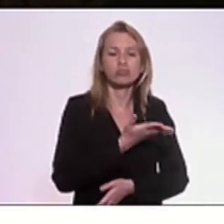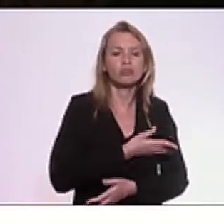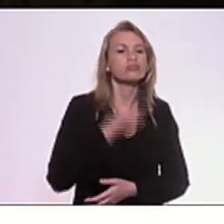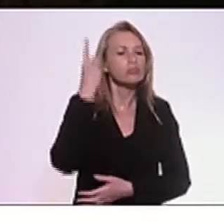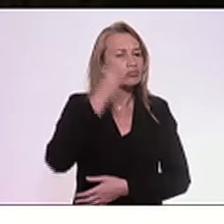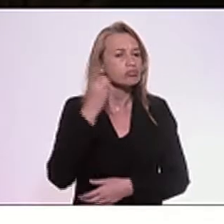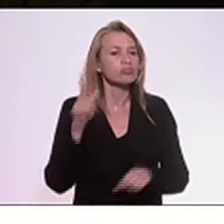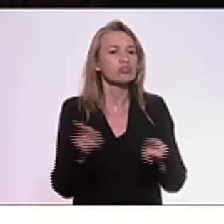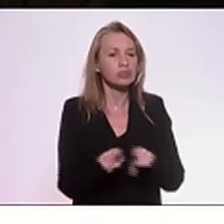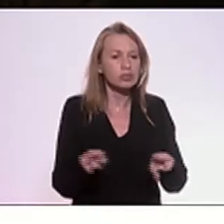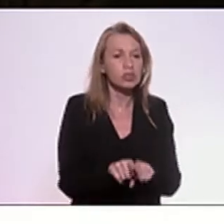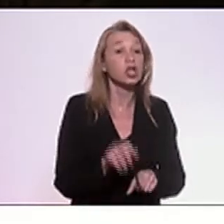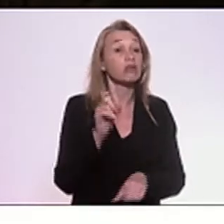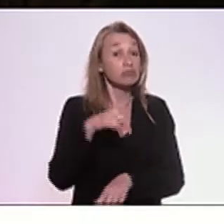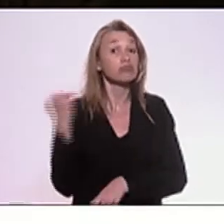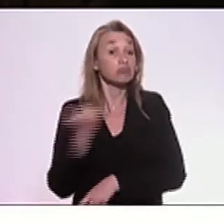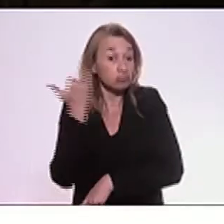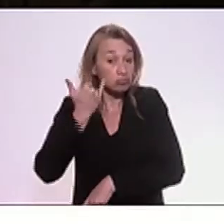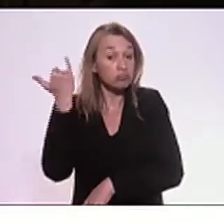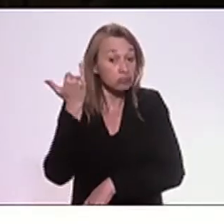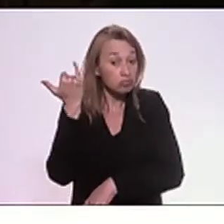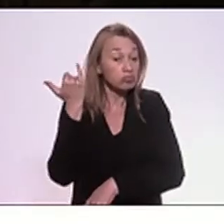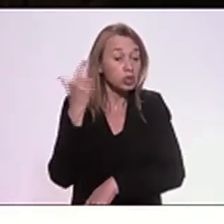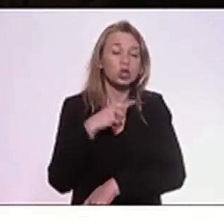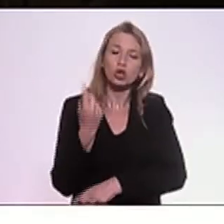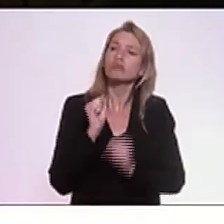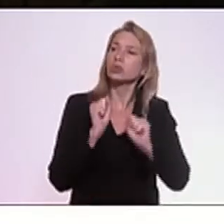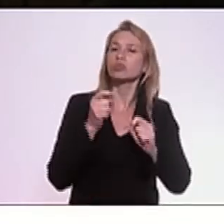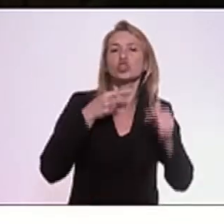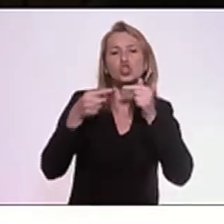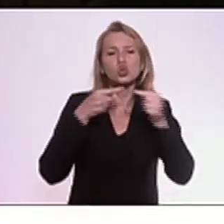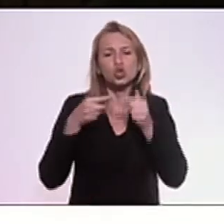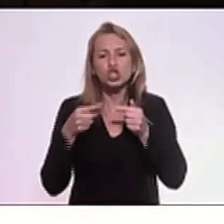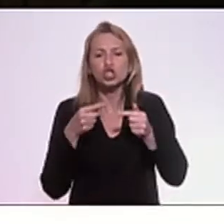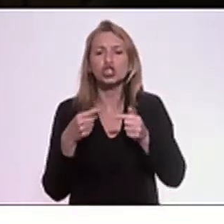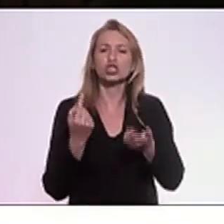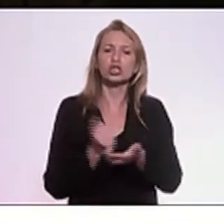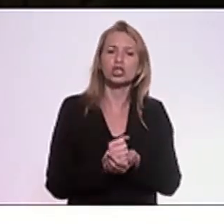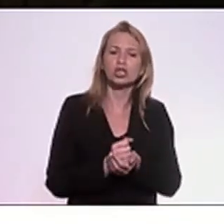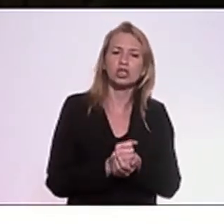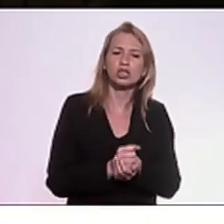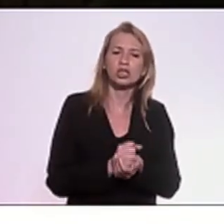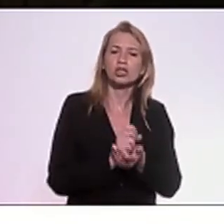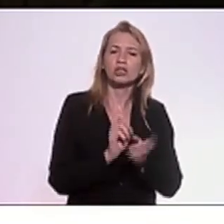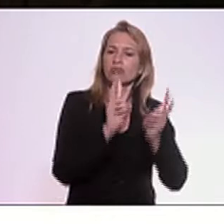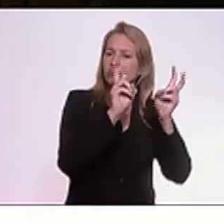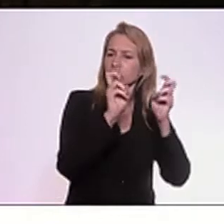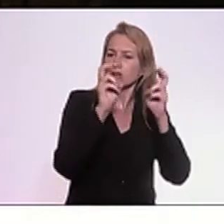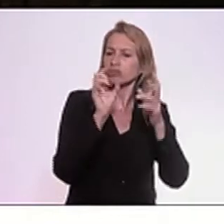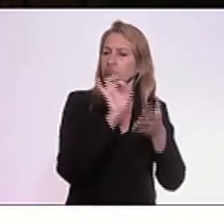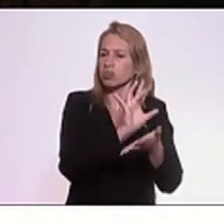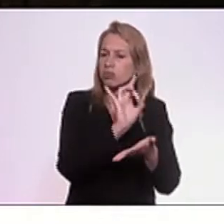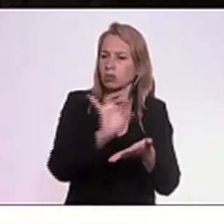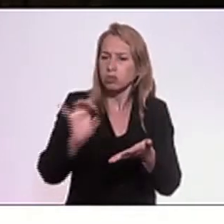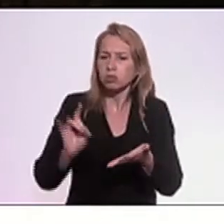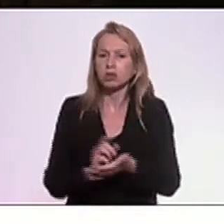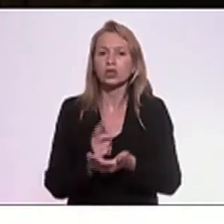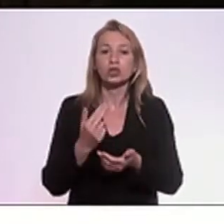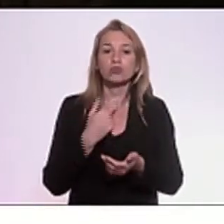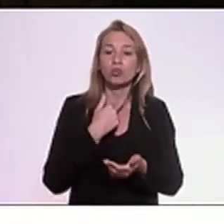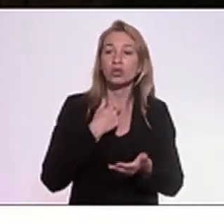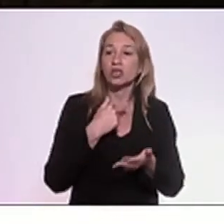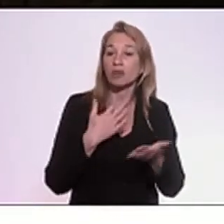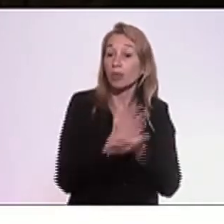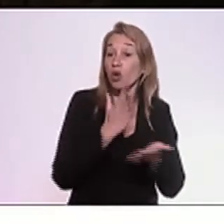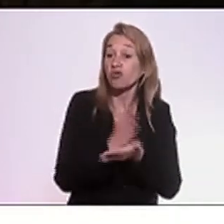também. Eu acredito que é importante que nós possamos discutir a desvinculação de certas questões, até porque não dá para a gente sair vinculando